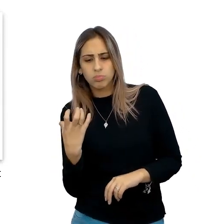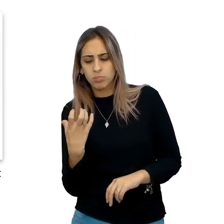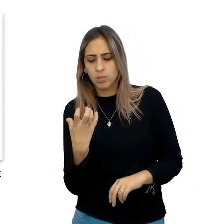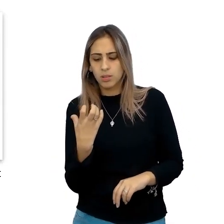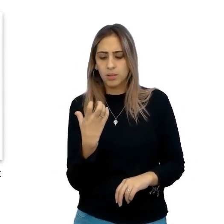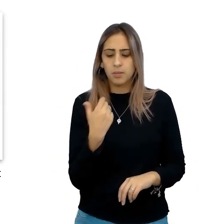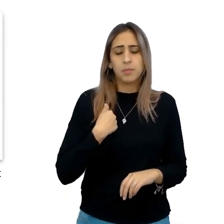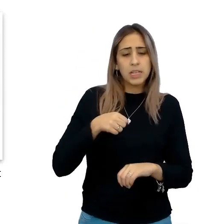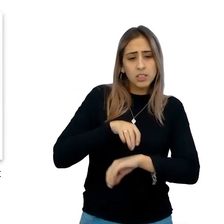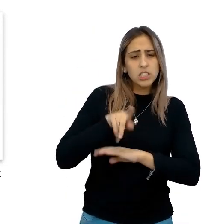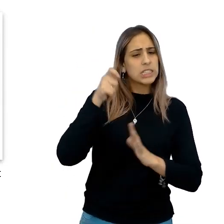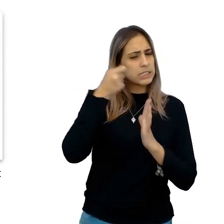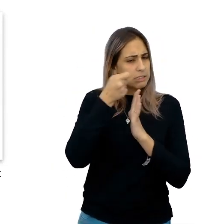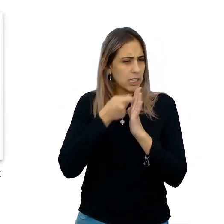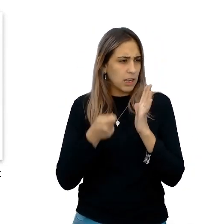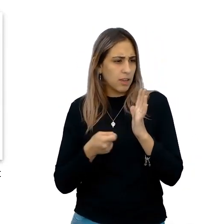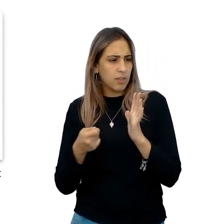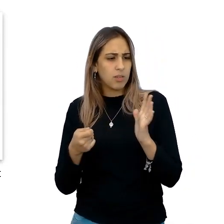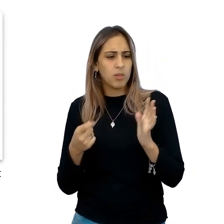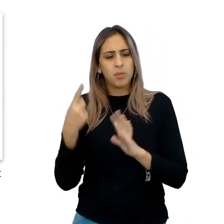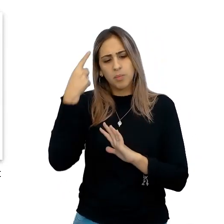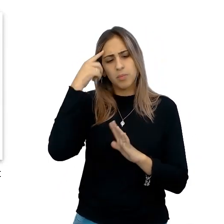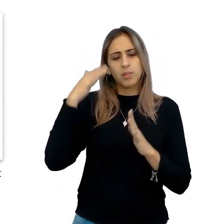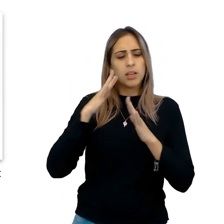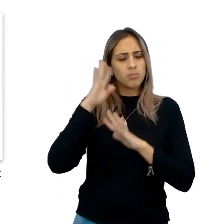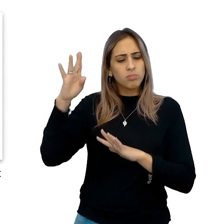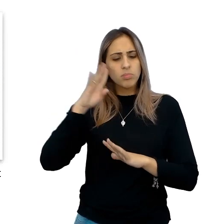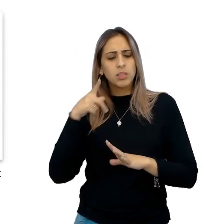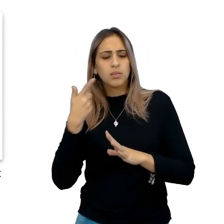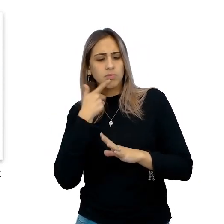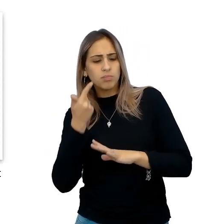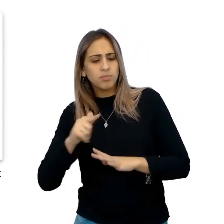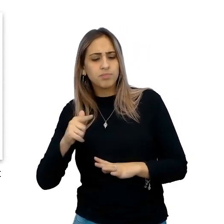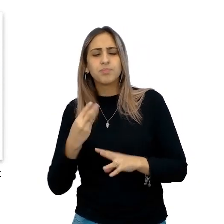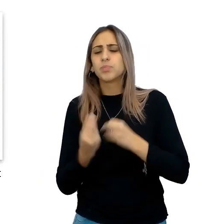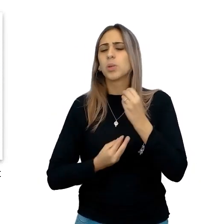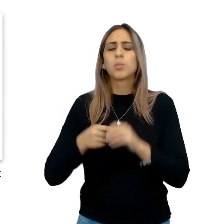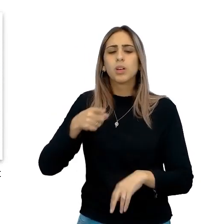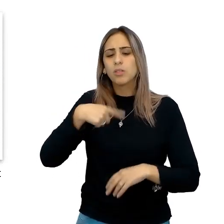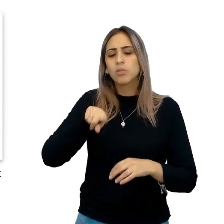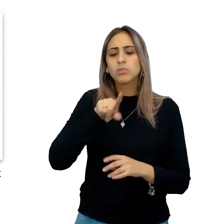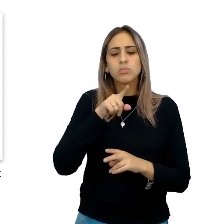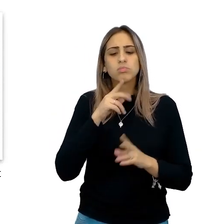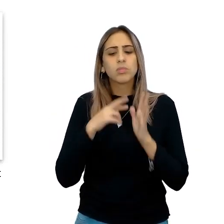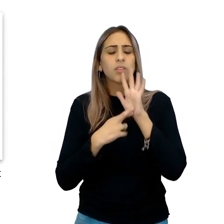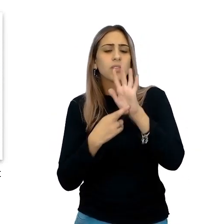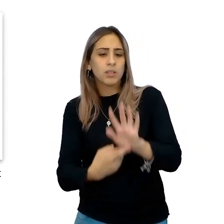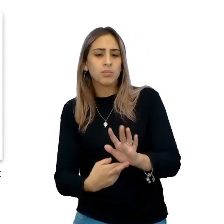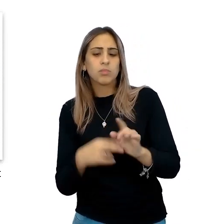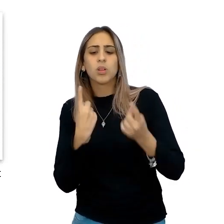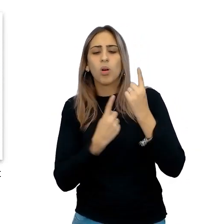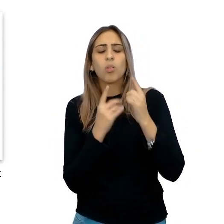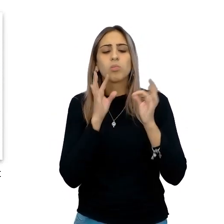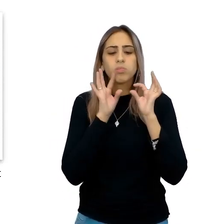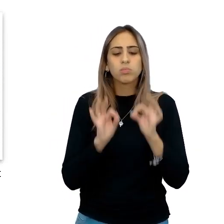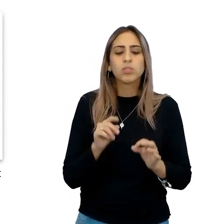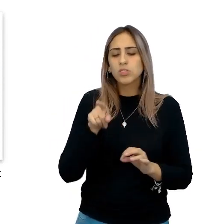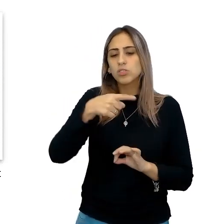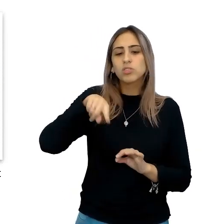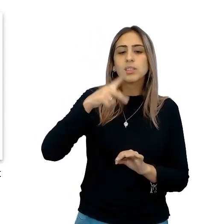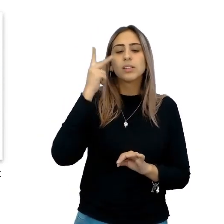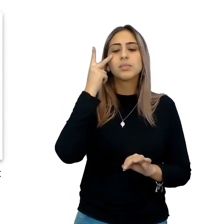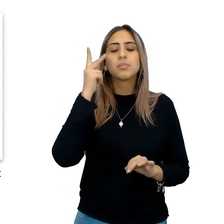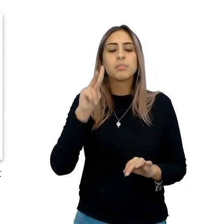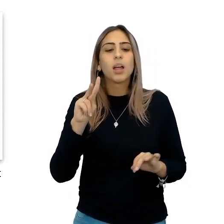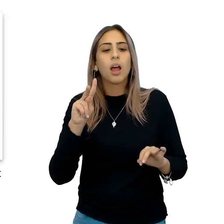minha sugestão é escrevam, né, pensem, reflitam um pouquinho, como que vocês definiriam, né, qual que é a definição de vocês